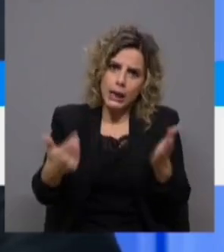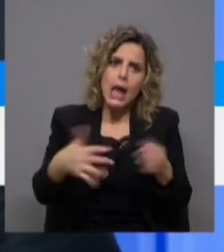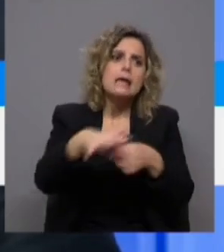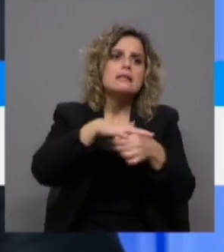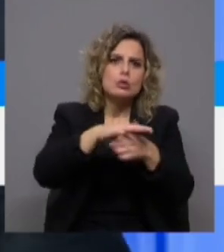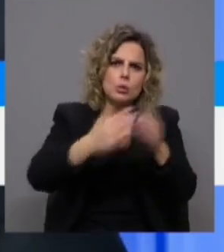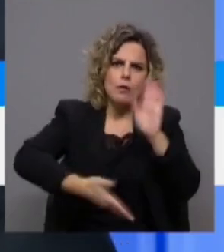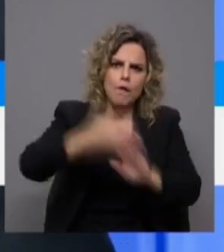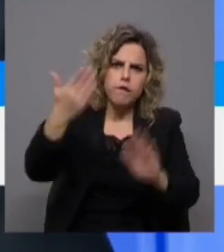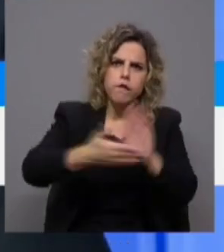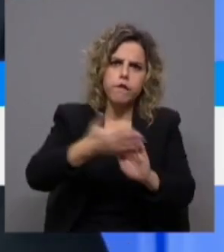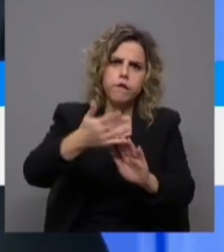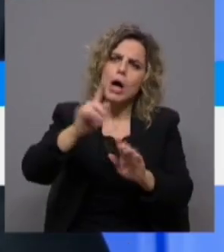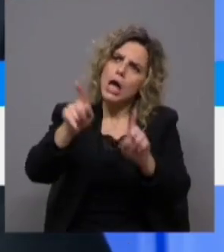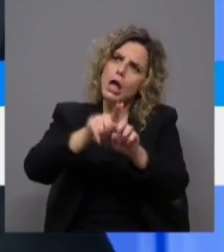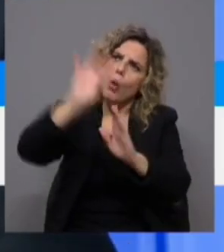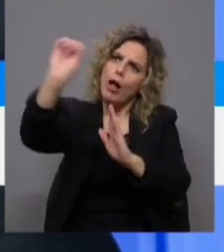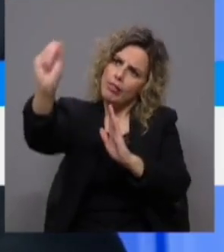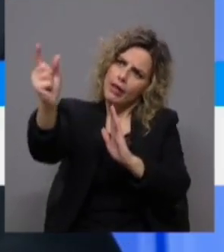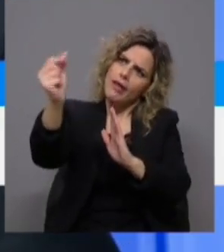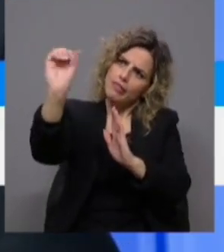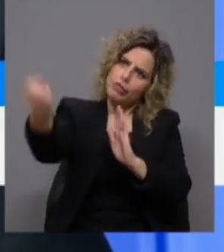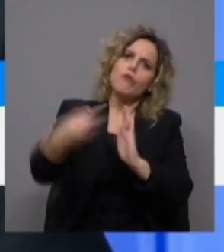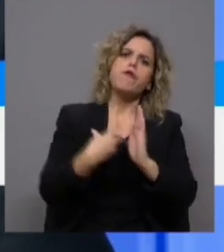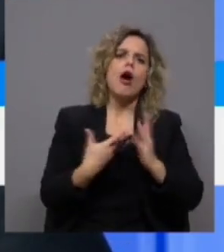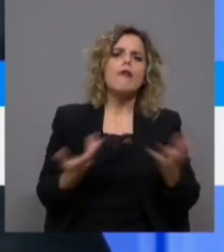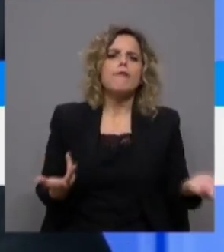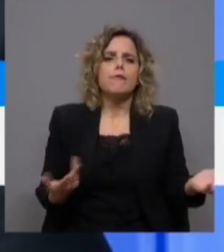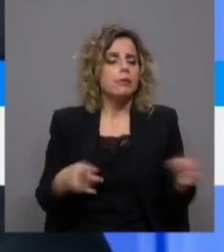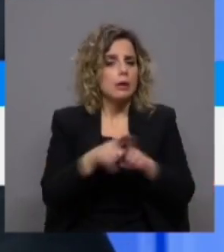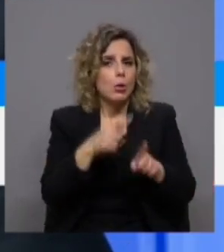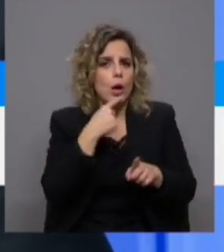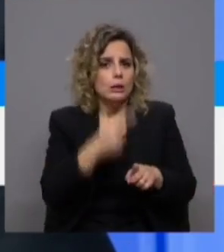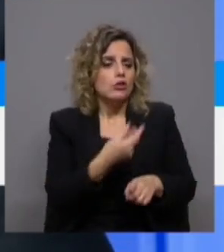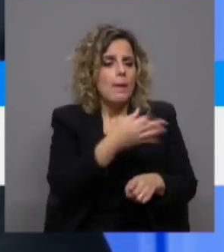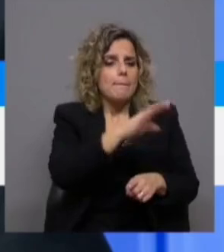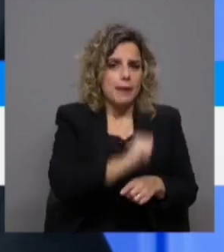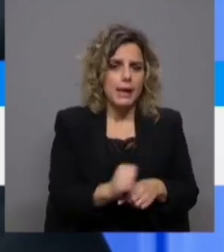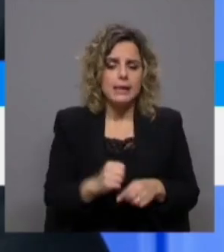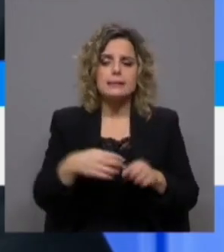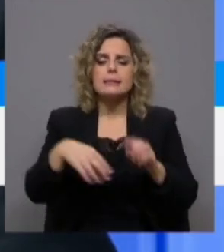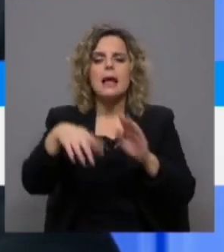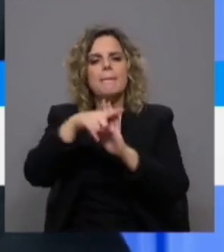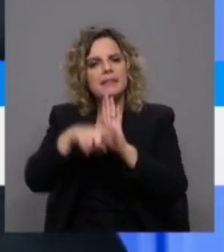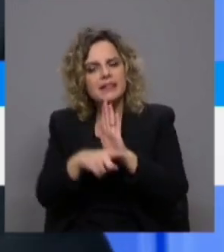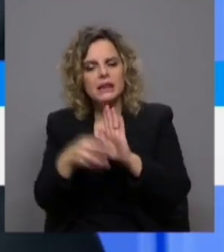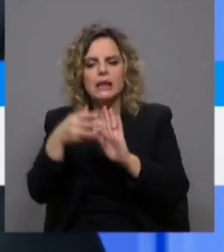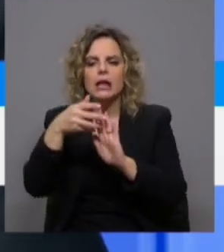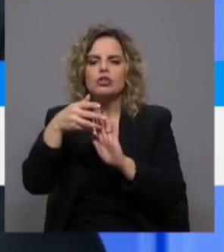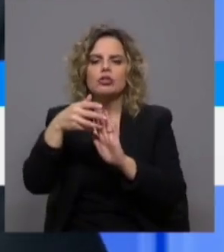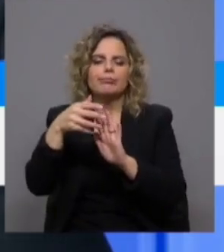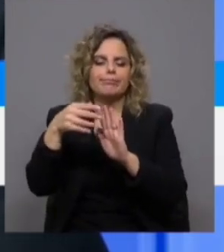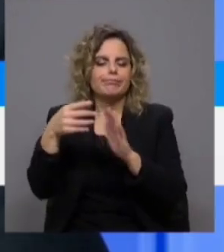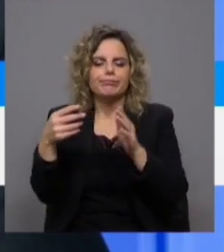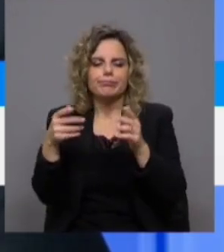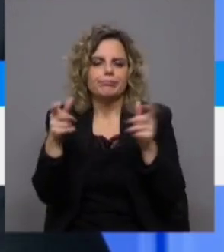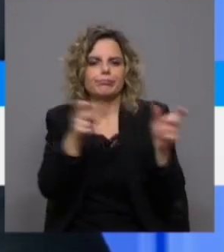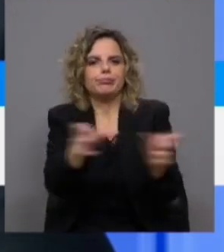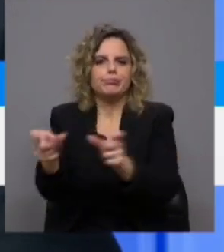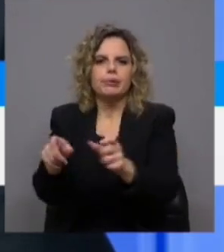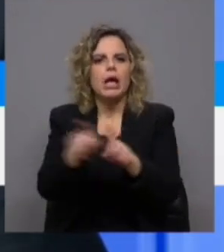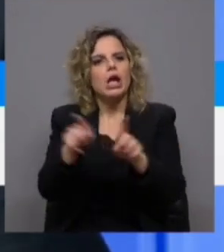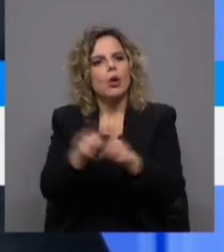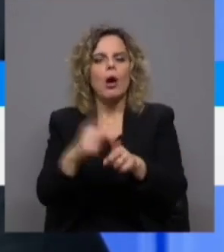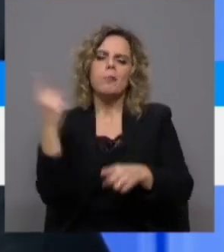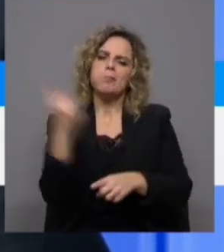pessoas numa situação de emergência é a mesma coisa que eu dizer que o PS os outros partidos que apoiaram as medidas restritivas passaram a ser autoritários porque